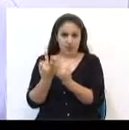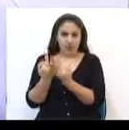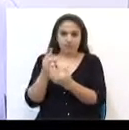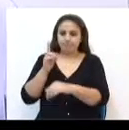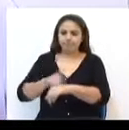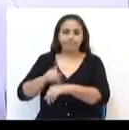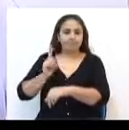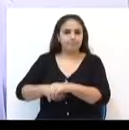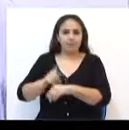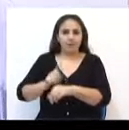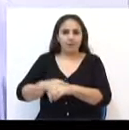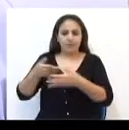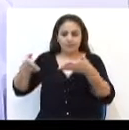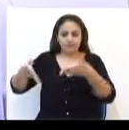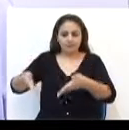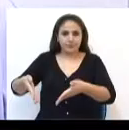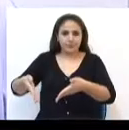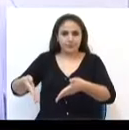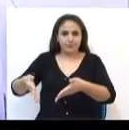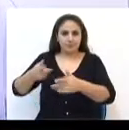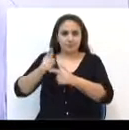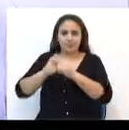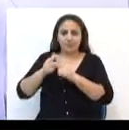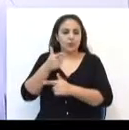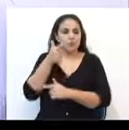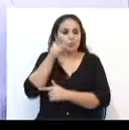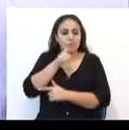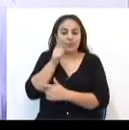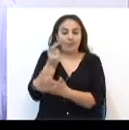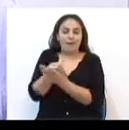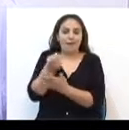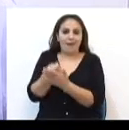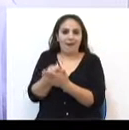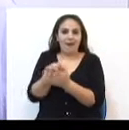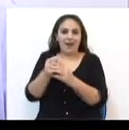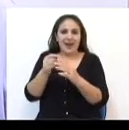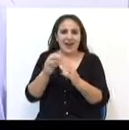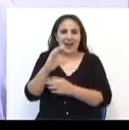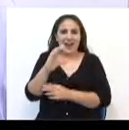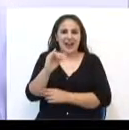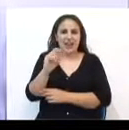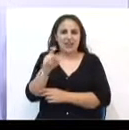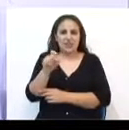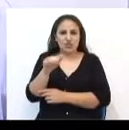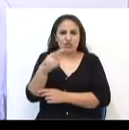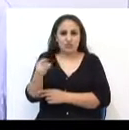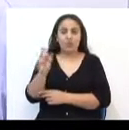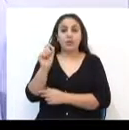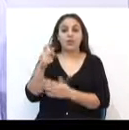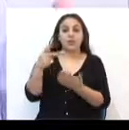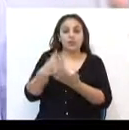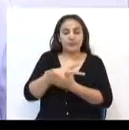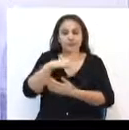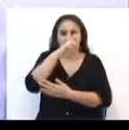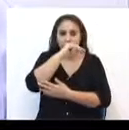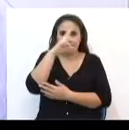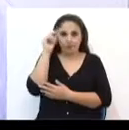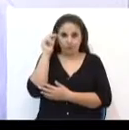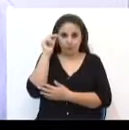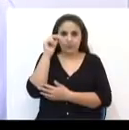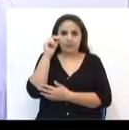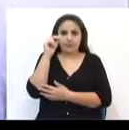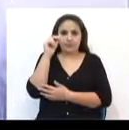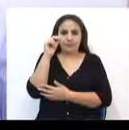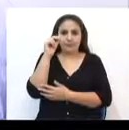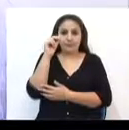velório, não tinham condições de adquirir o seu caixão, né? O que acontecia? A prefeitura municipal ela dá um